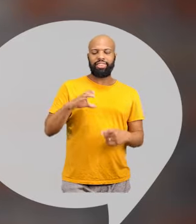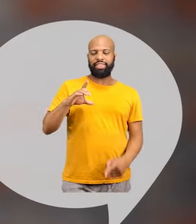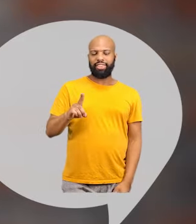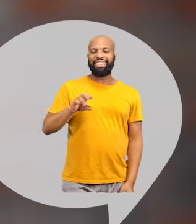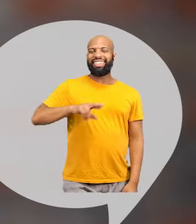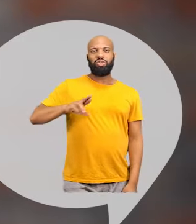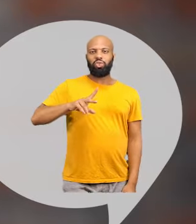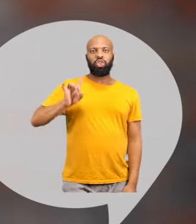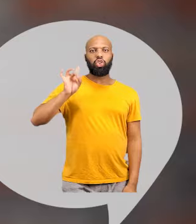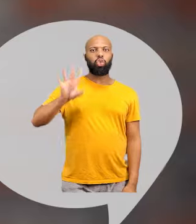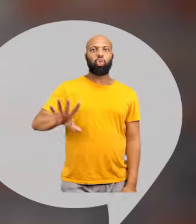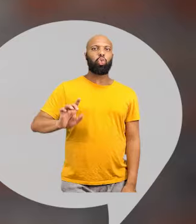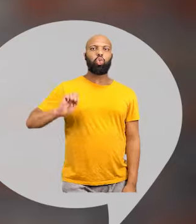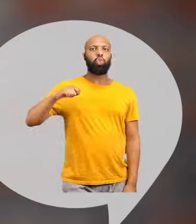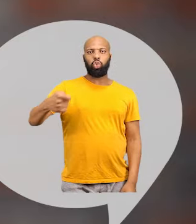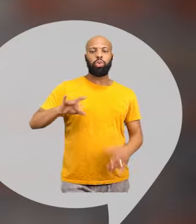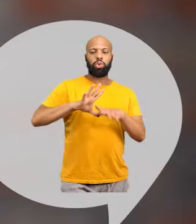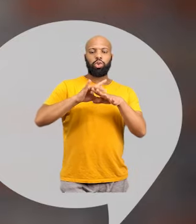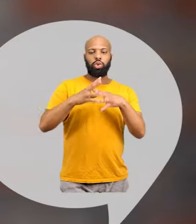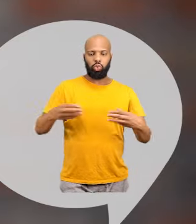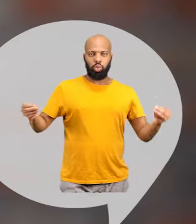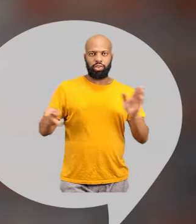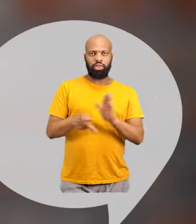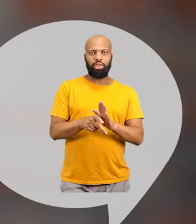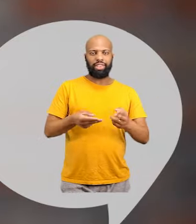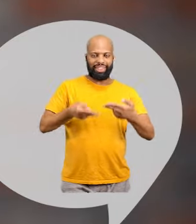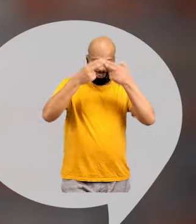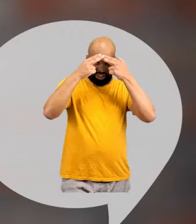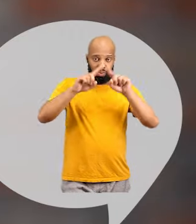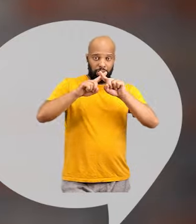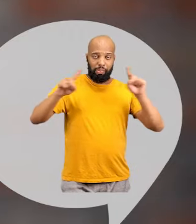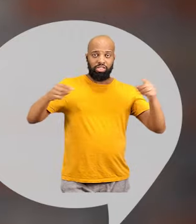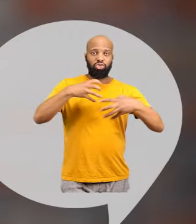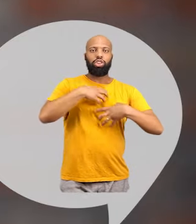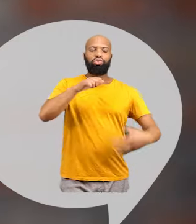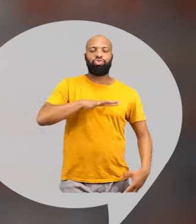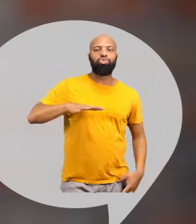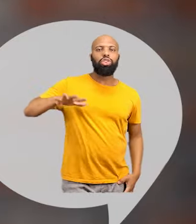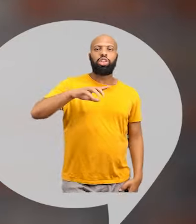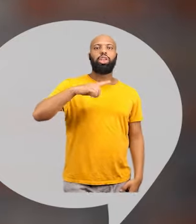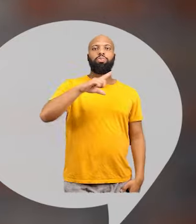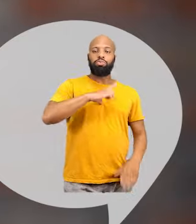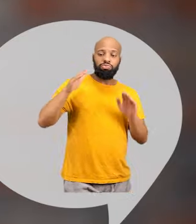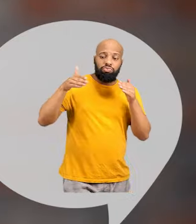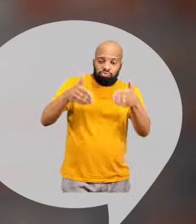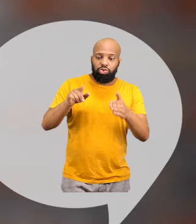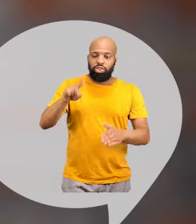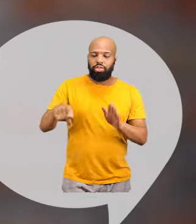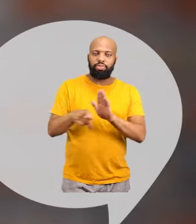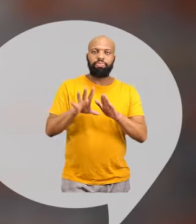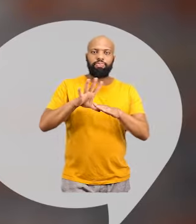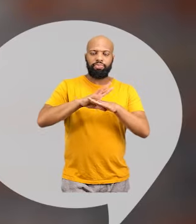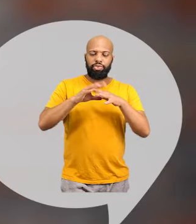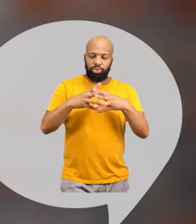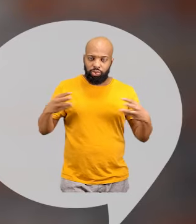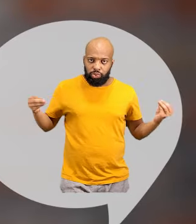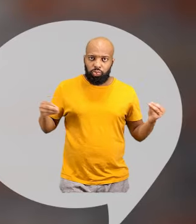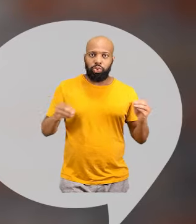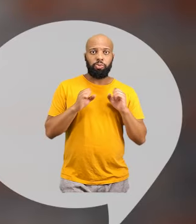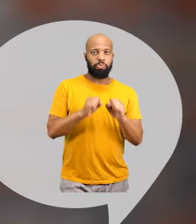só sobre cura De traumas assim mas ele fala sobre cura o tema central dele é cura então